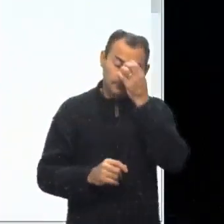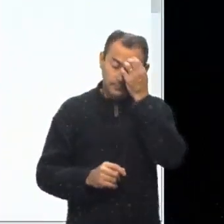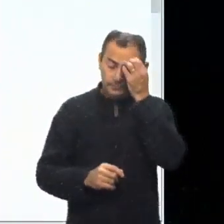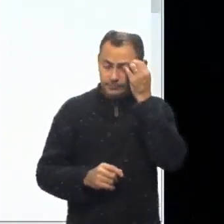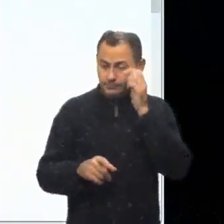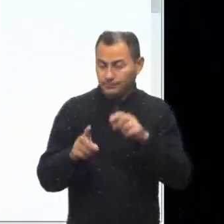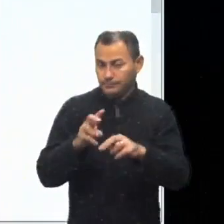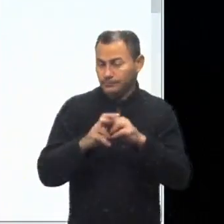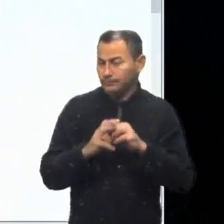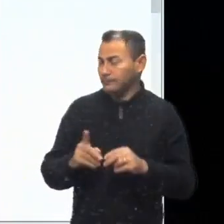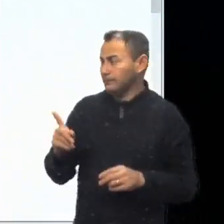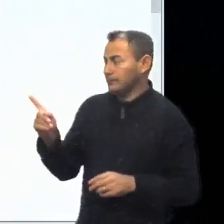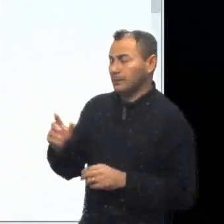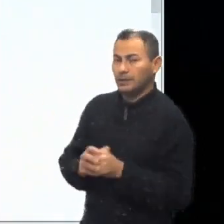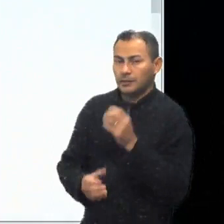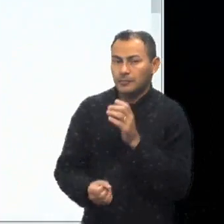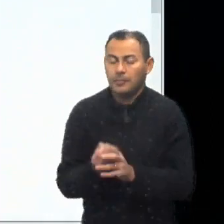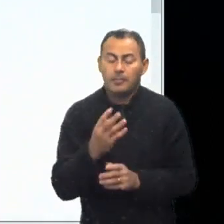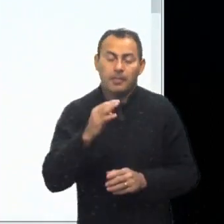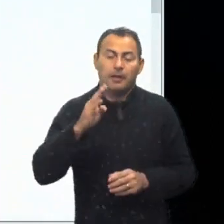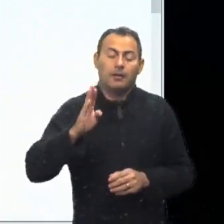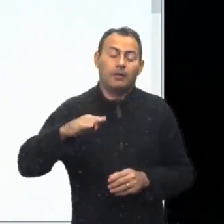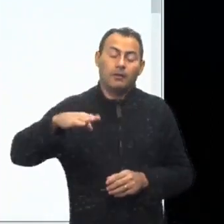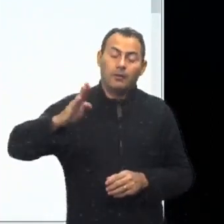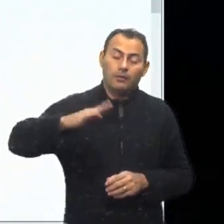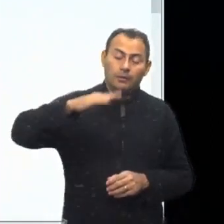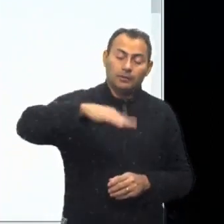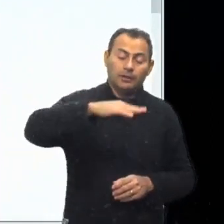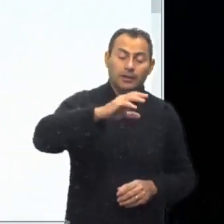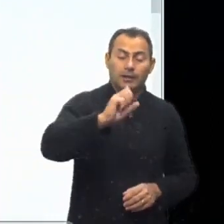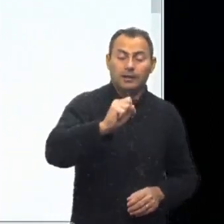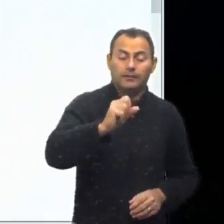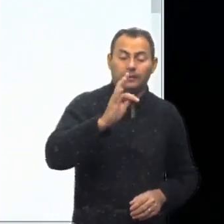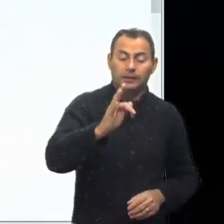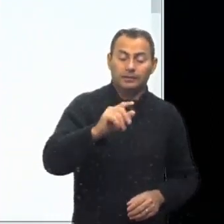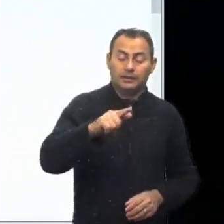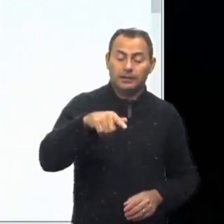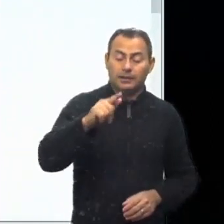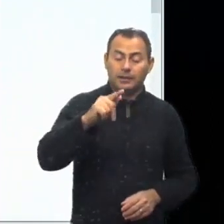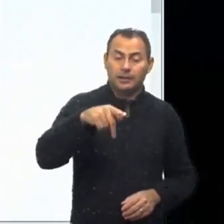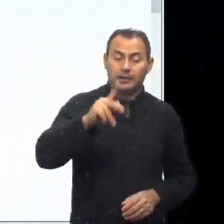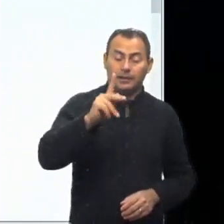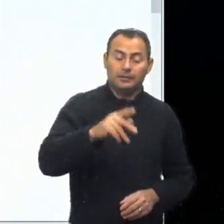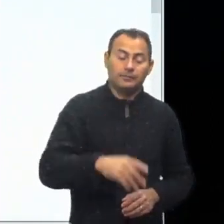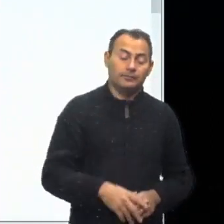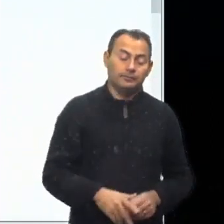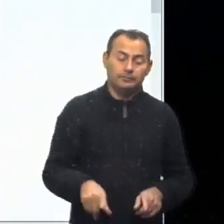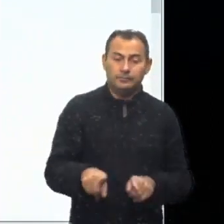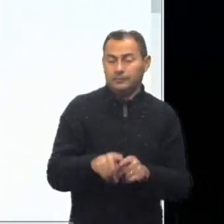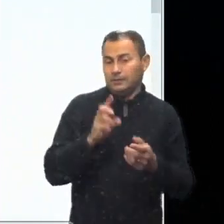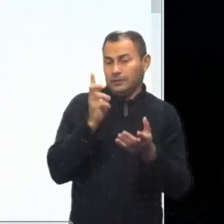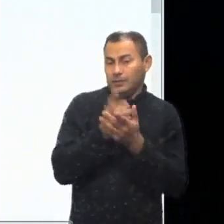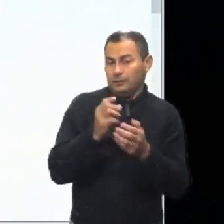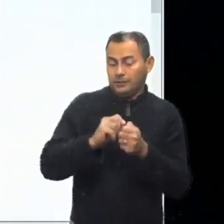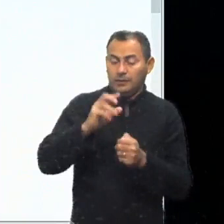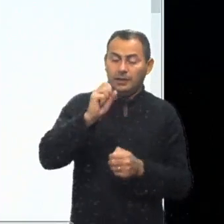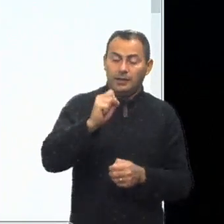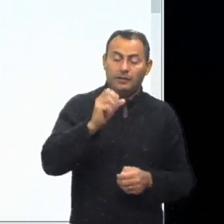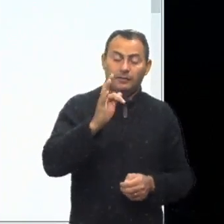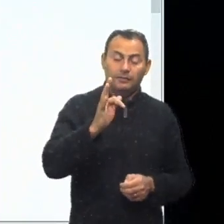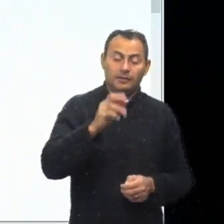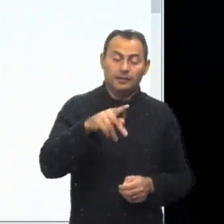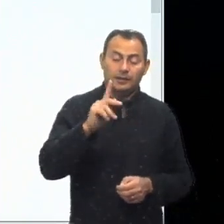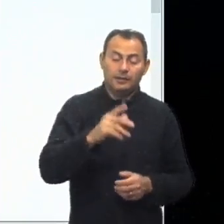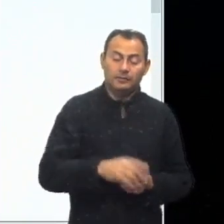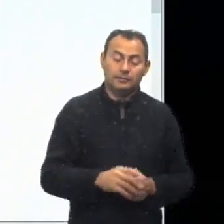Aqui é a geração das ondas FSK. Primeiro, do mesmo jeito que a gente fez com o ASK, define